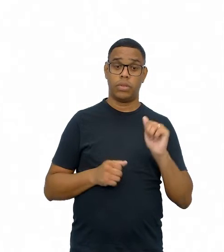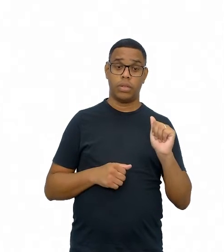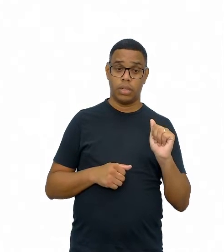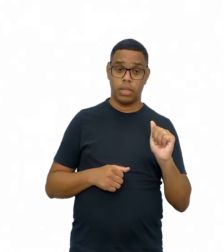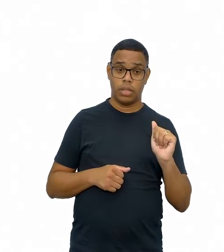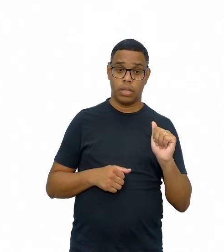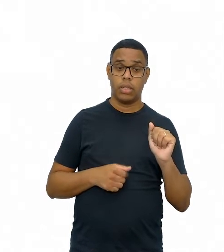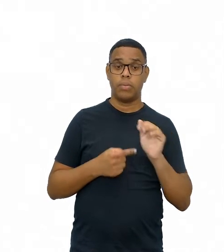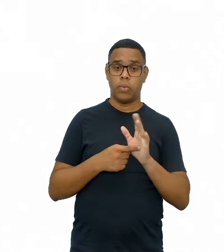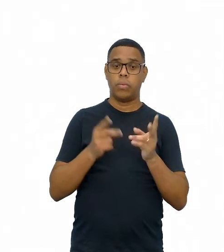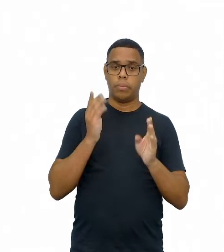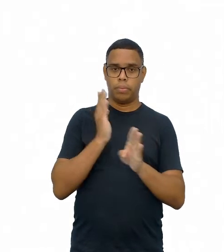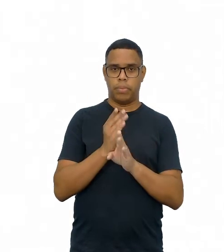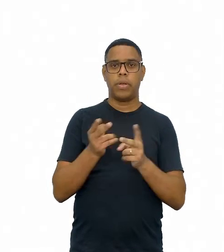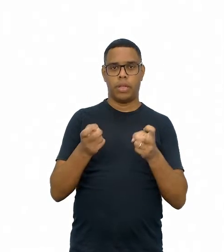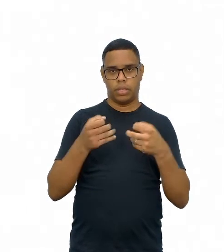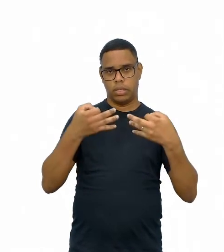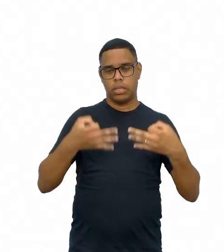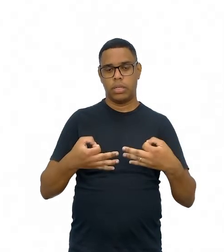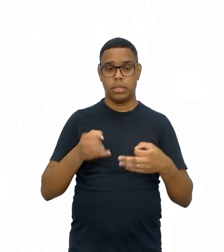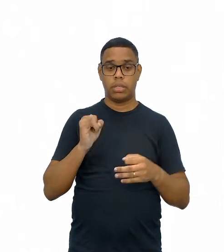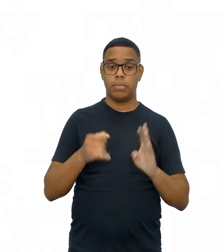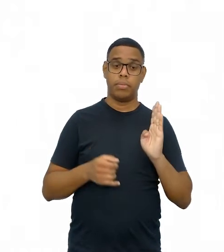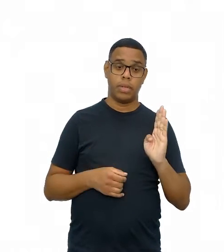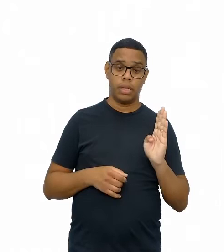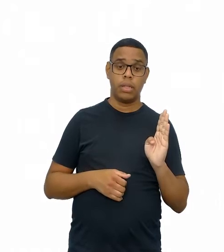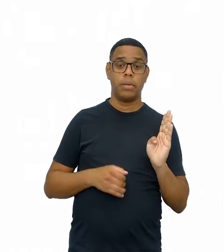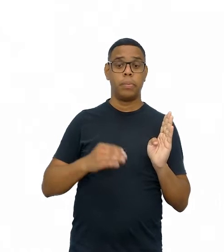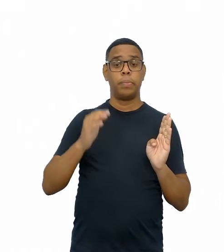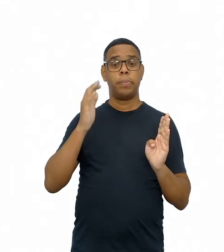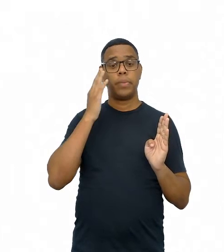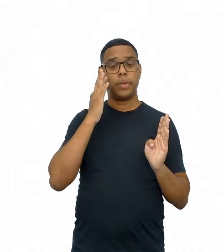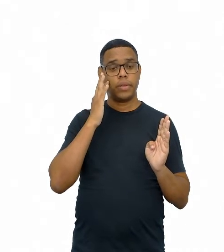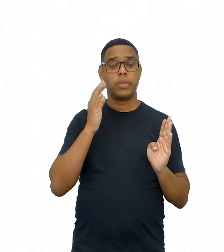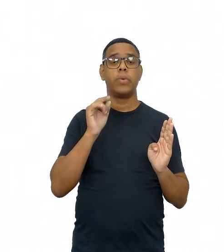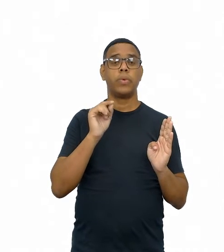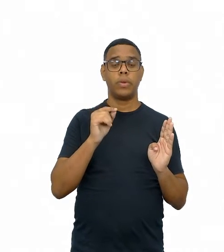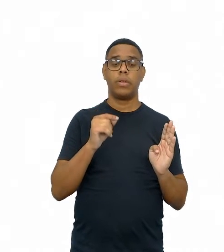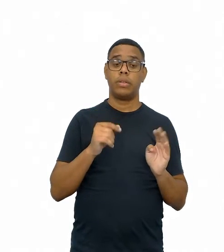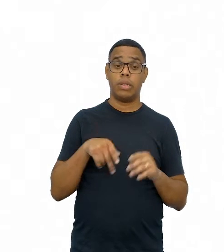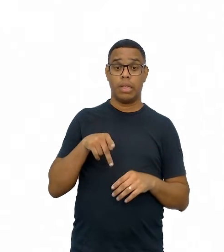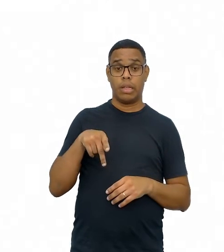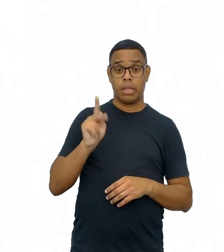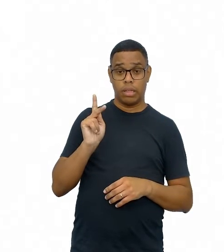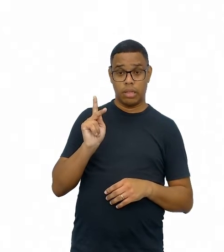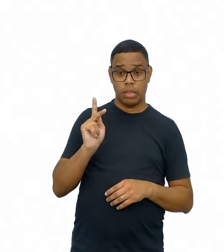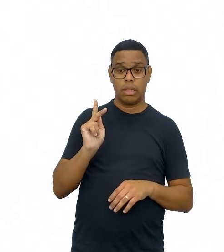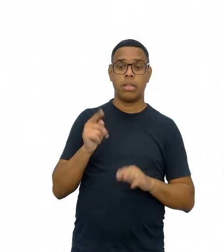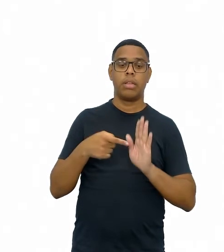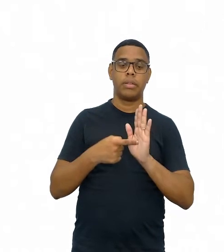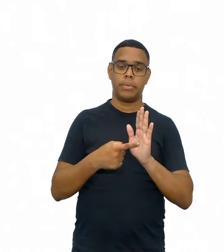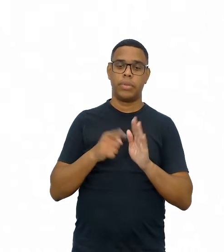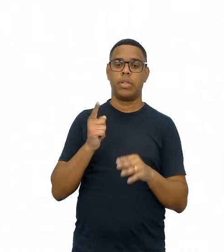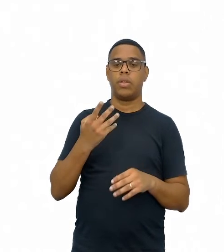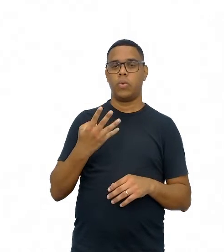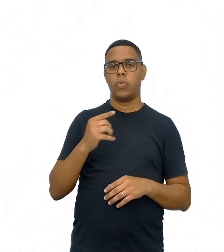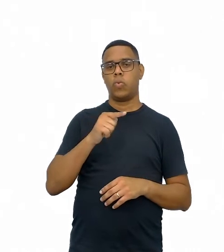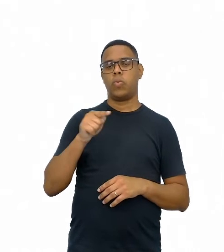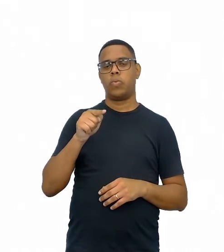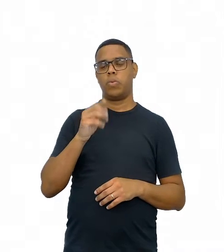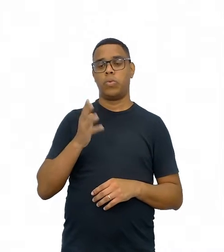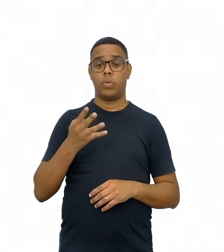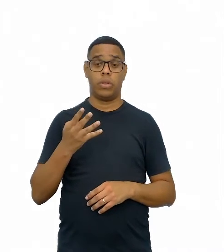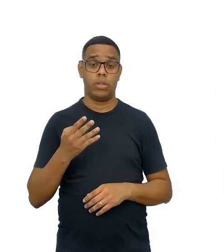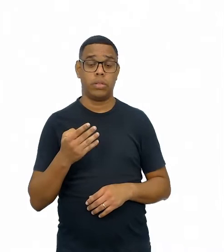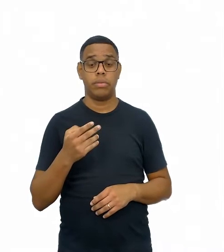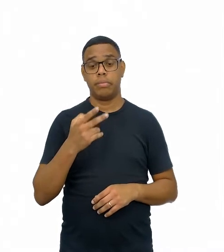ele mostra que identificou. Se ele respondeu B, ele pensou, por exemplo, que neste ponto, o K, é que vai representar o 4º ponto. É